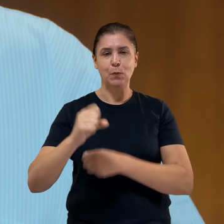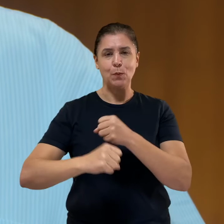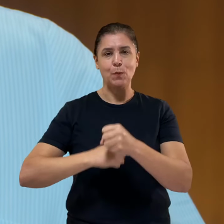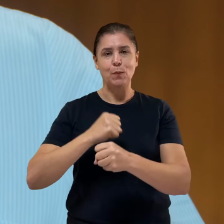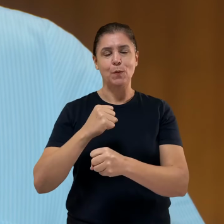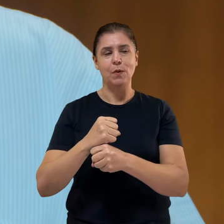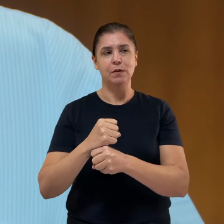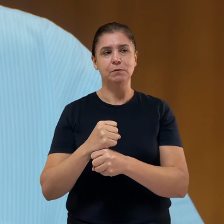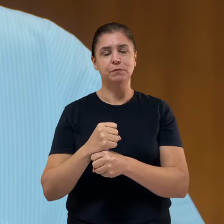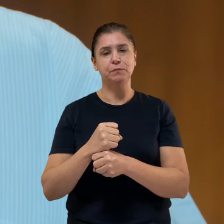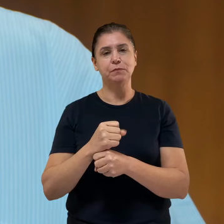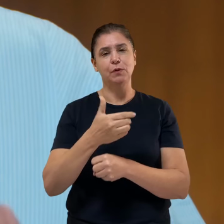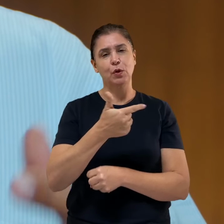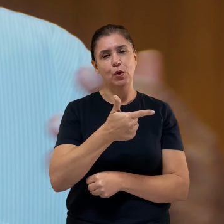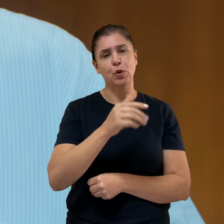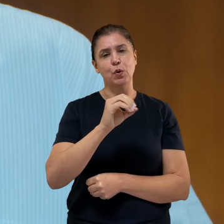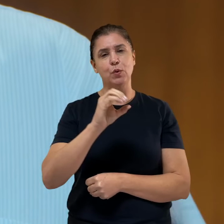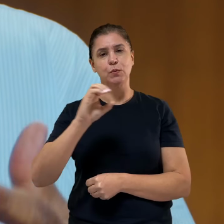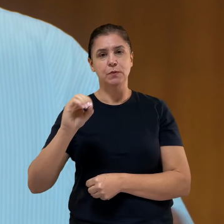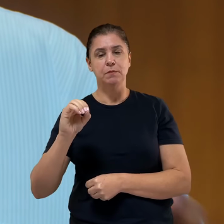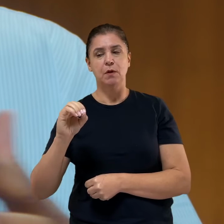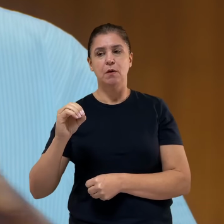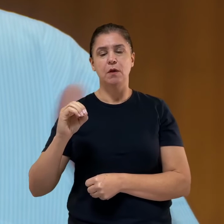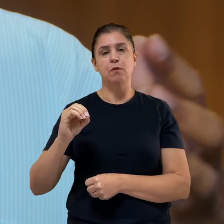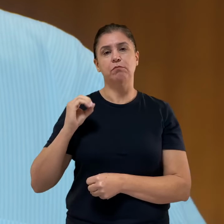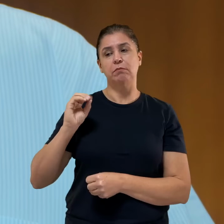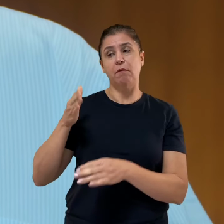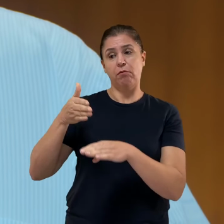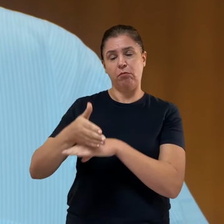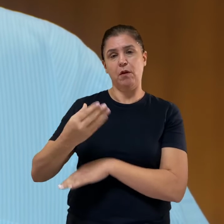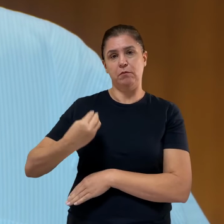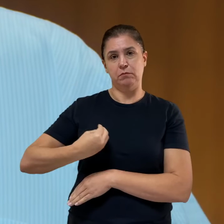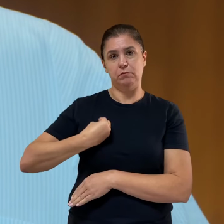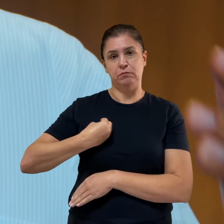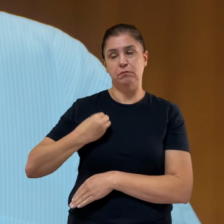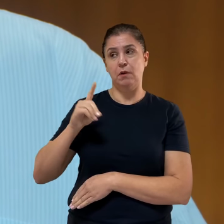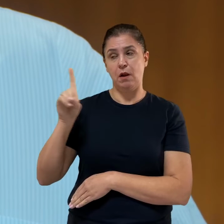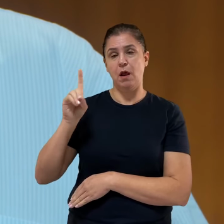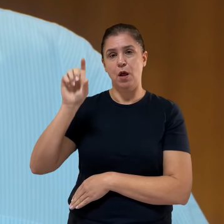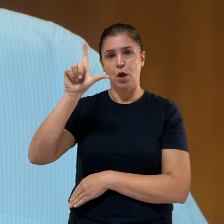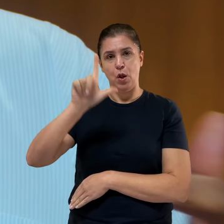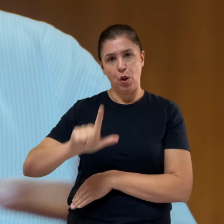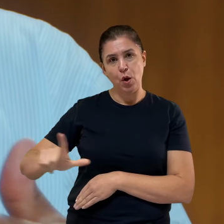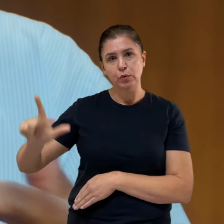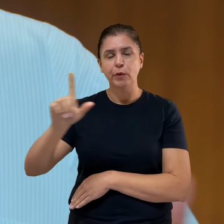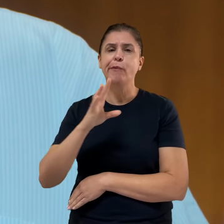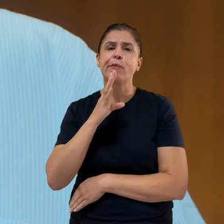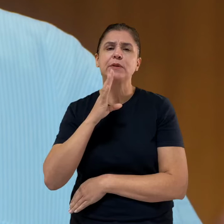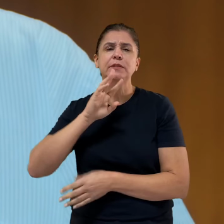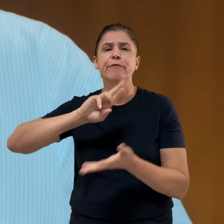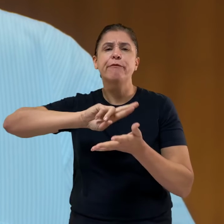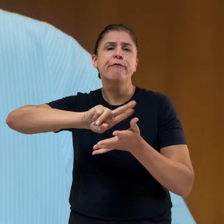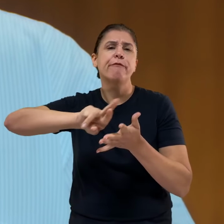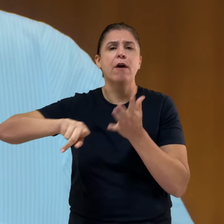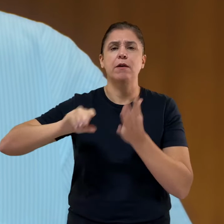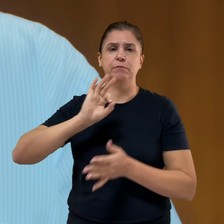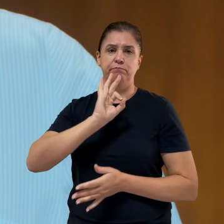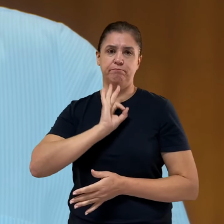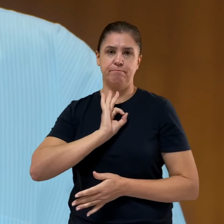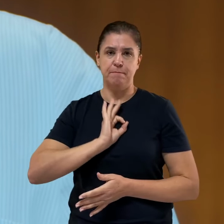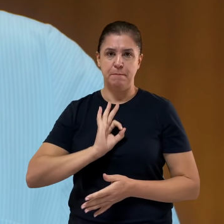Em 2000, nesse período que eu estava no seminário em Londrina, conheci vários padres.